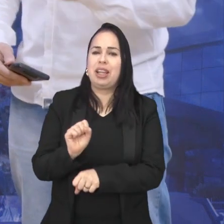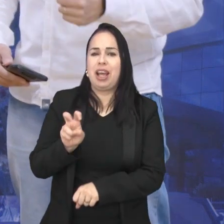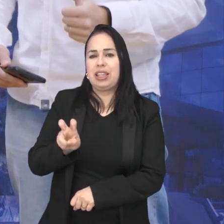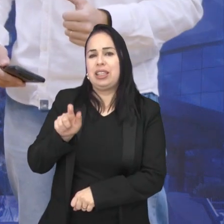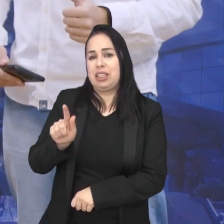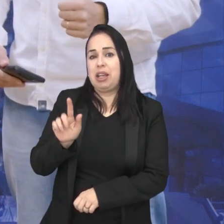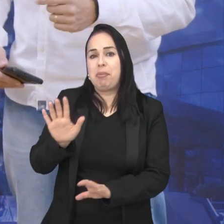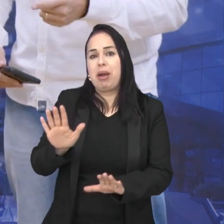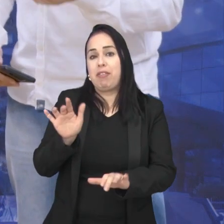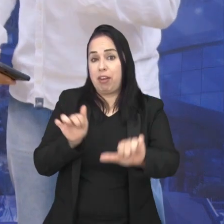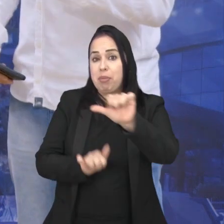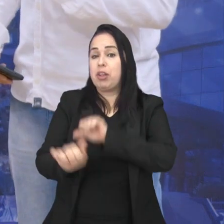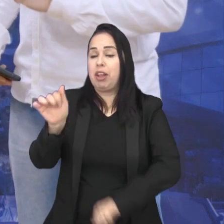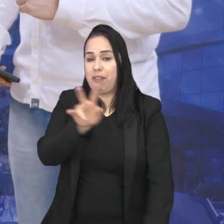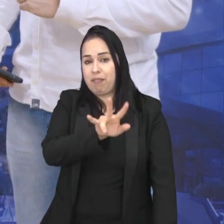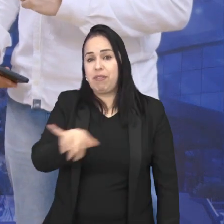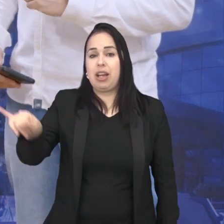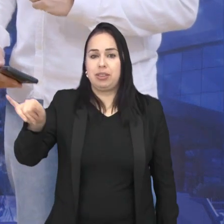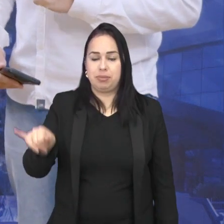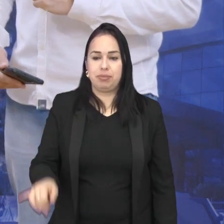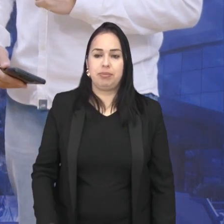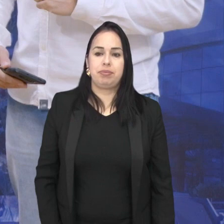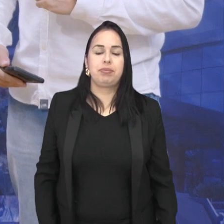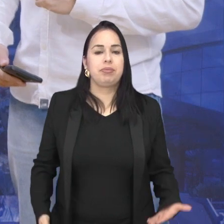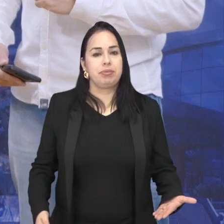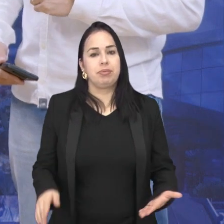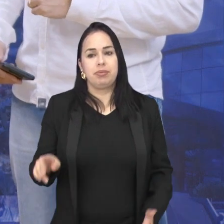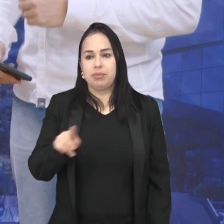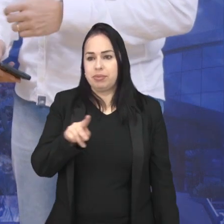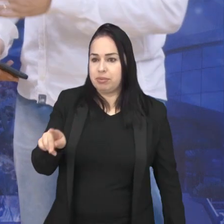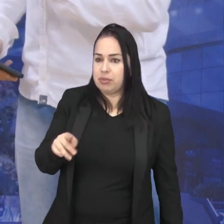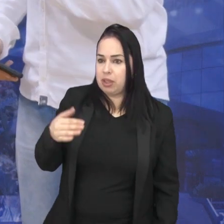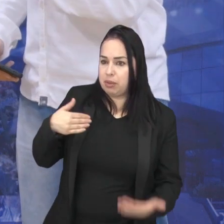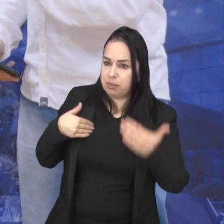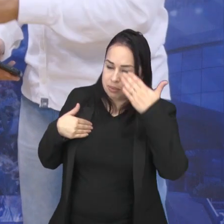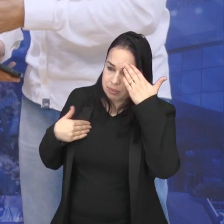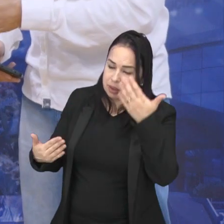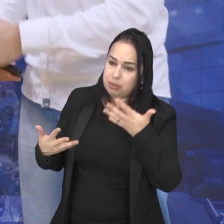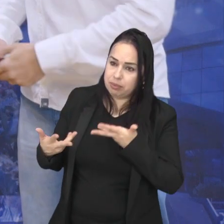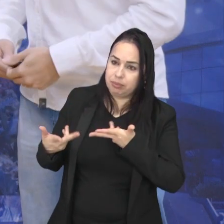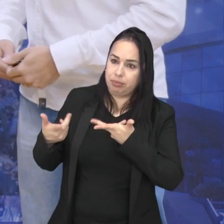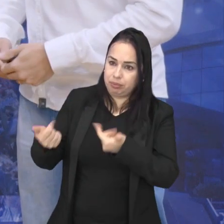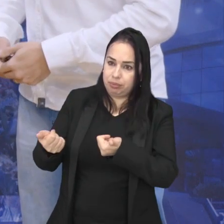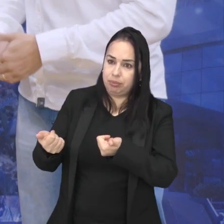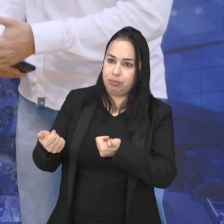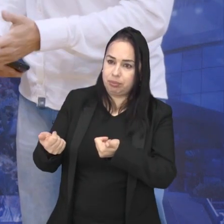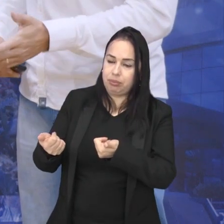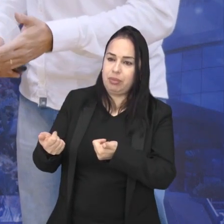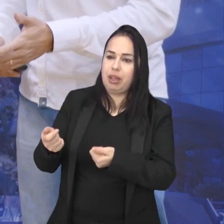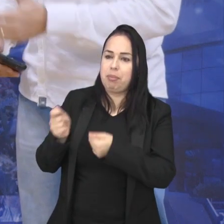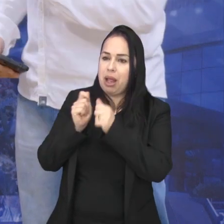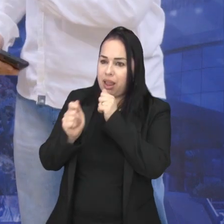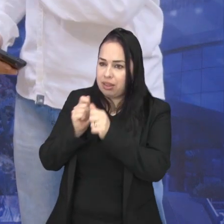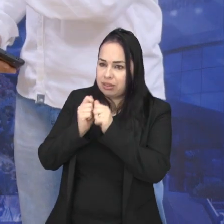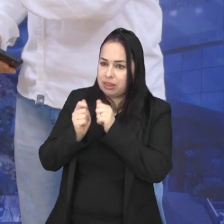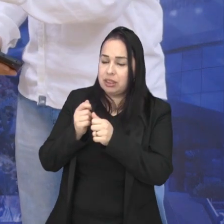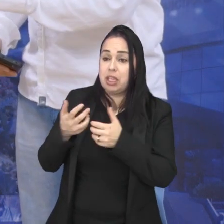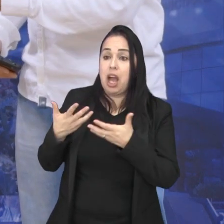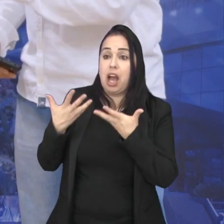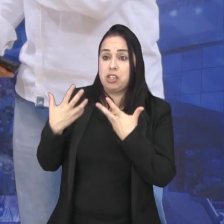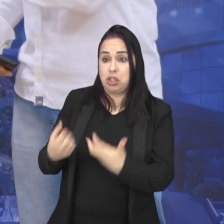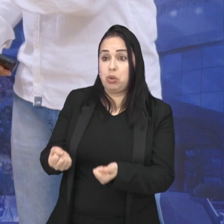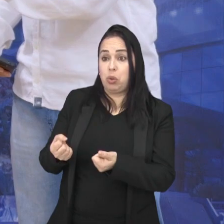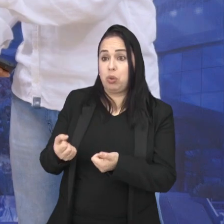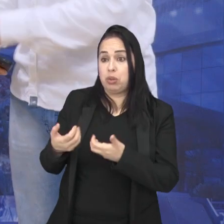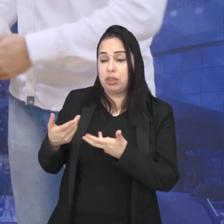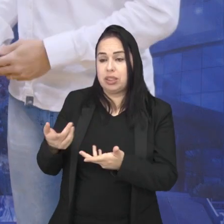5G está sendo implantado, mas vai mudar bastante a nossa vida. Professor, muito obrigado pelo seu convite, pela sua presença